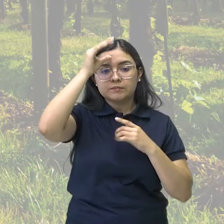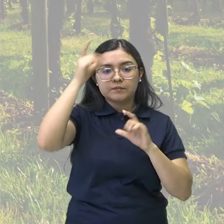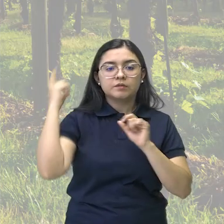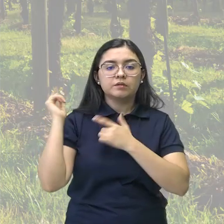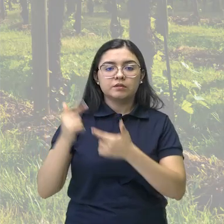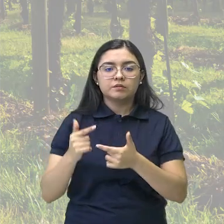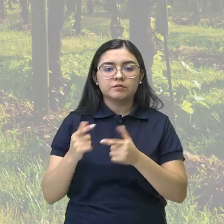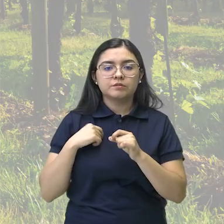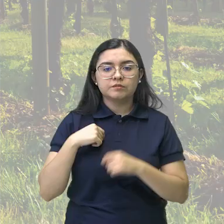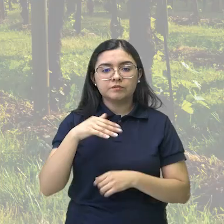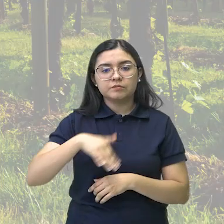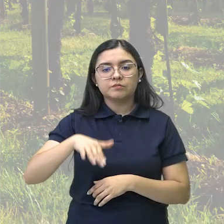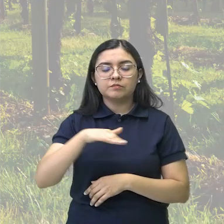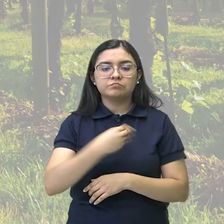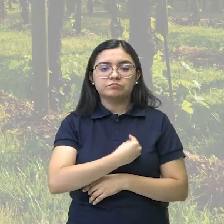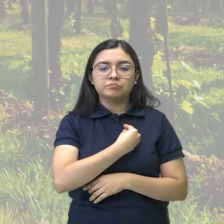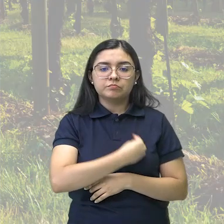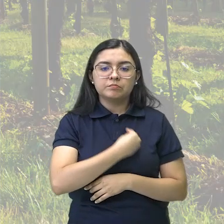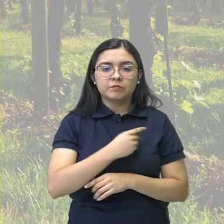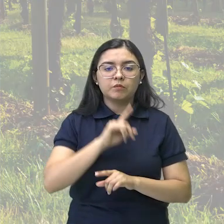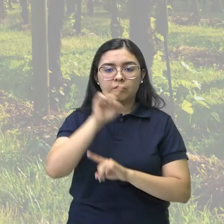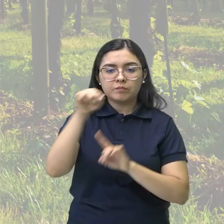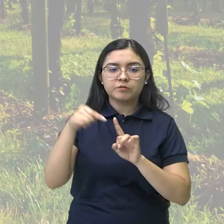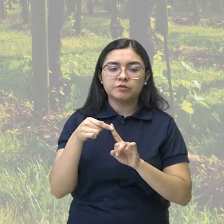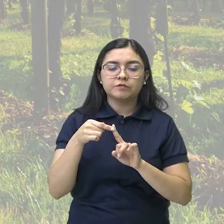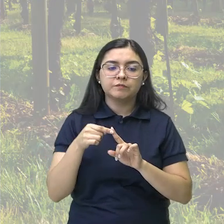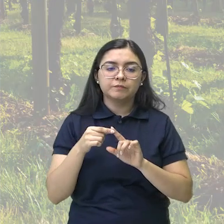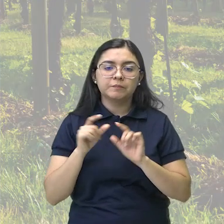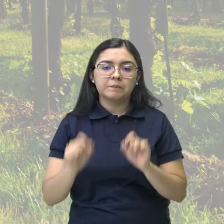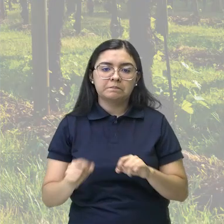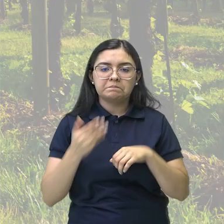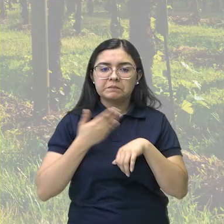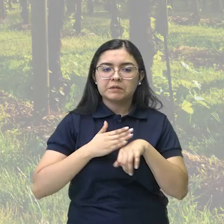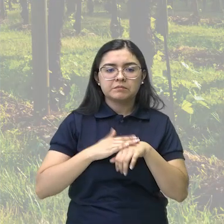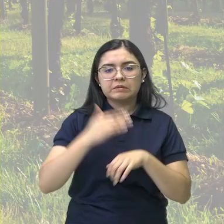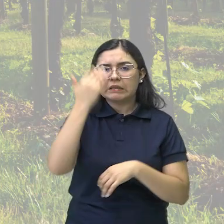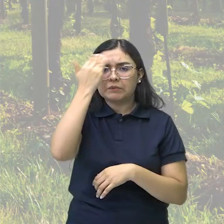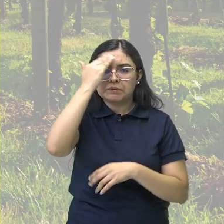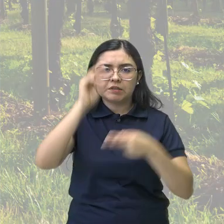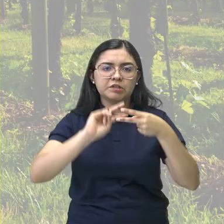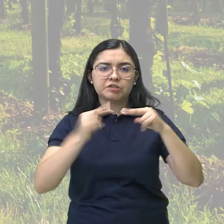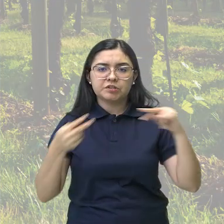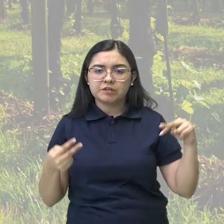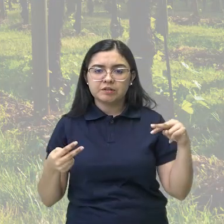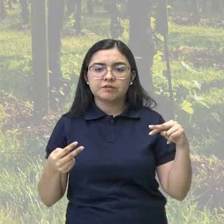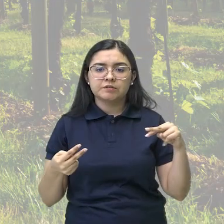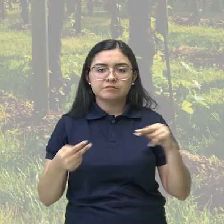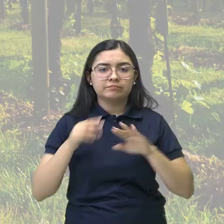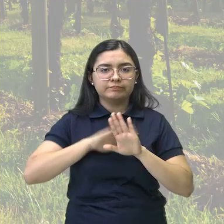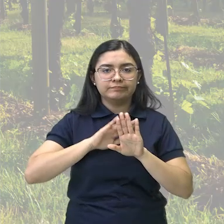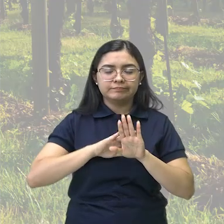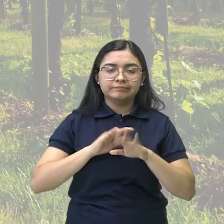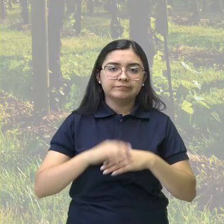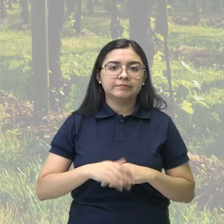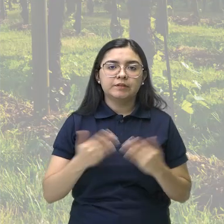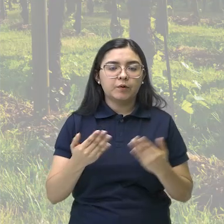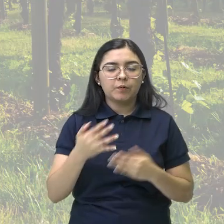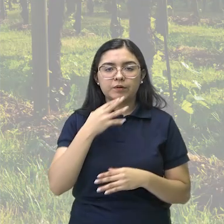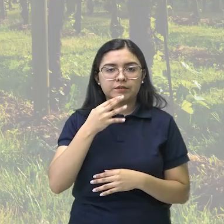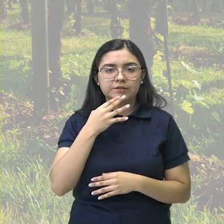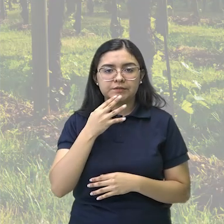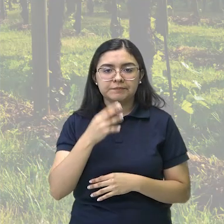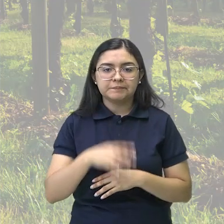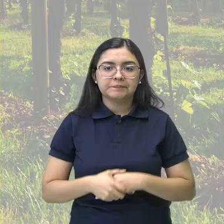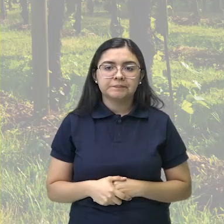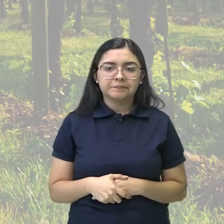empírico sobre os seres vivos para um fim prático, mesmo sem entender a genética por trás de todo esse